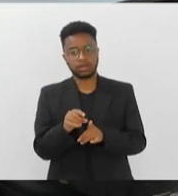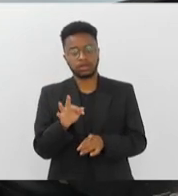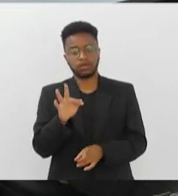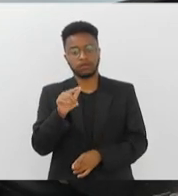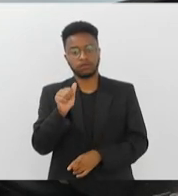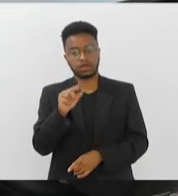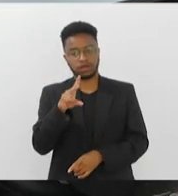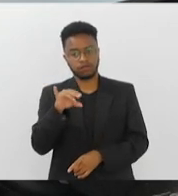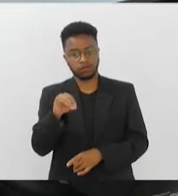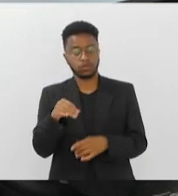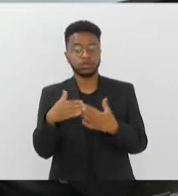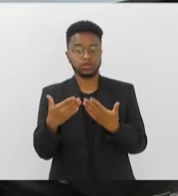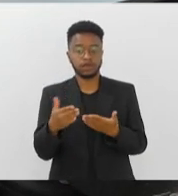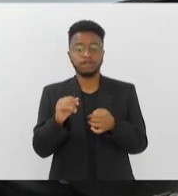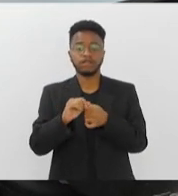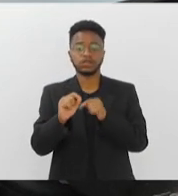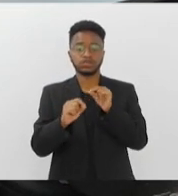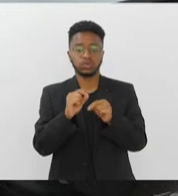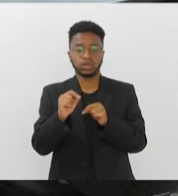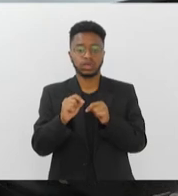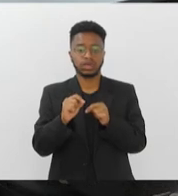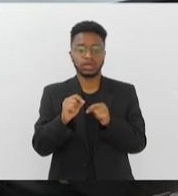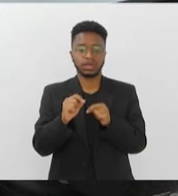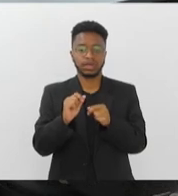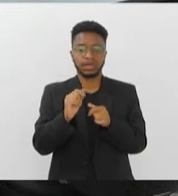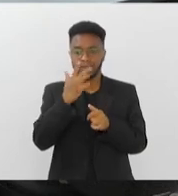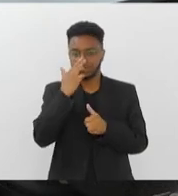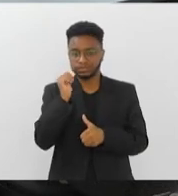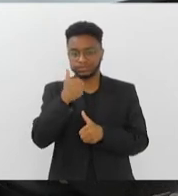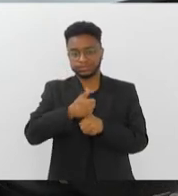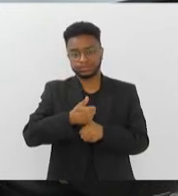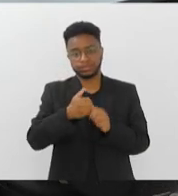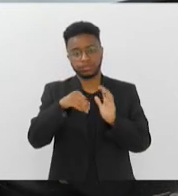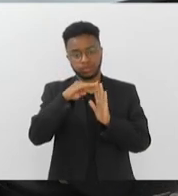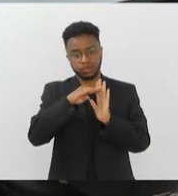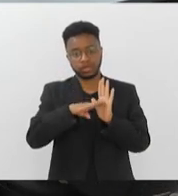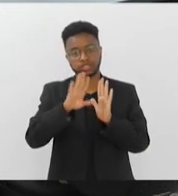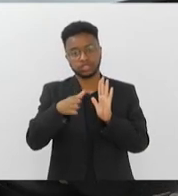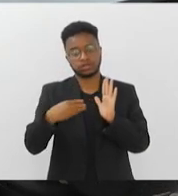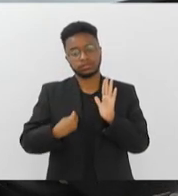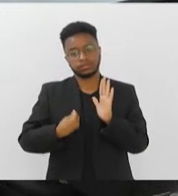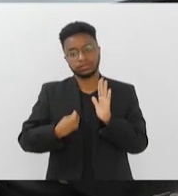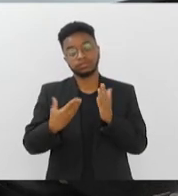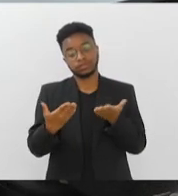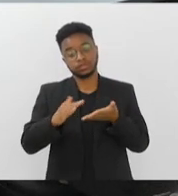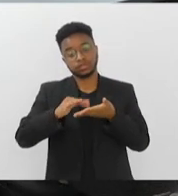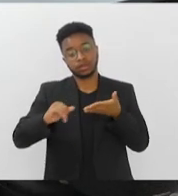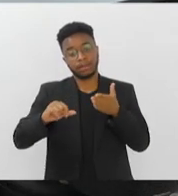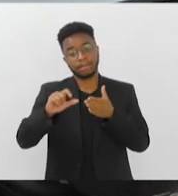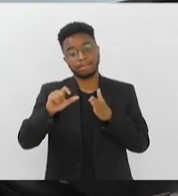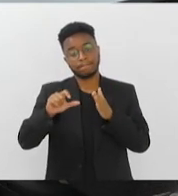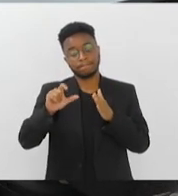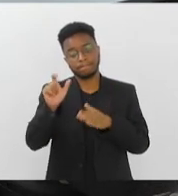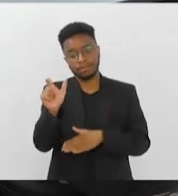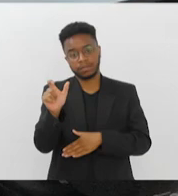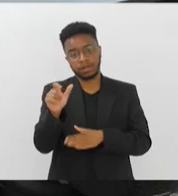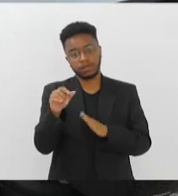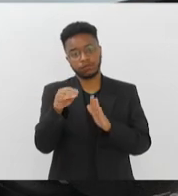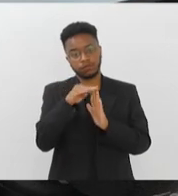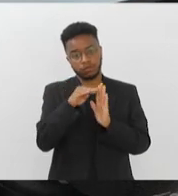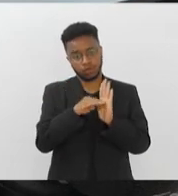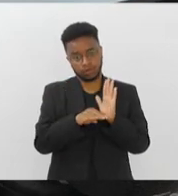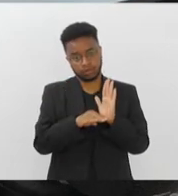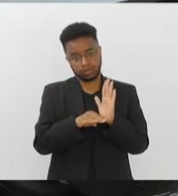verdade, está fazendo um bacalhau em cima de um programa que já existe. Com então todo a gente tira a palavra programa do parágrafo primeiro. Eu acho que seria mais